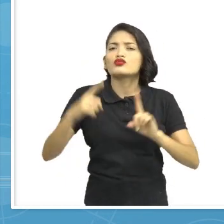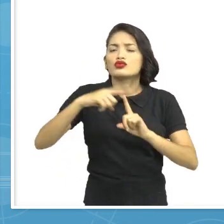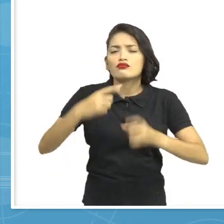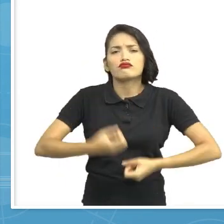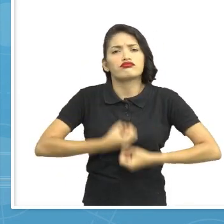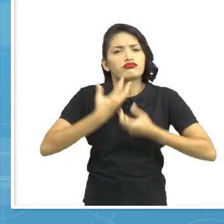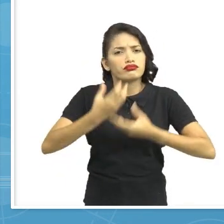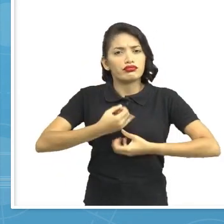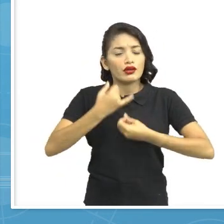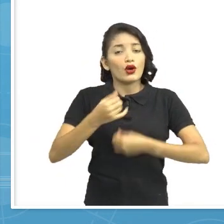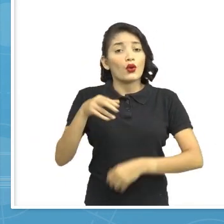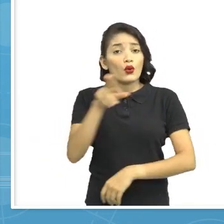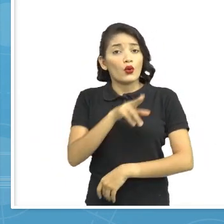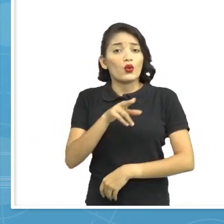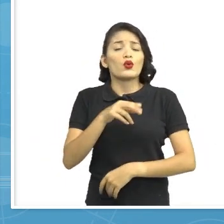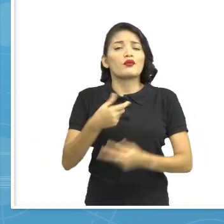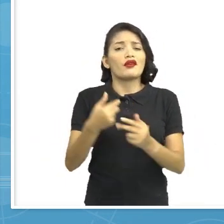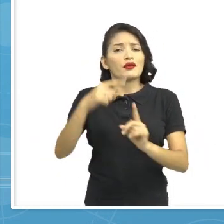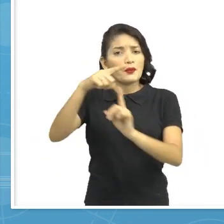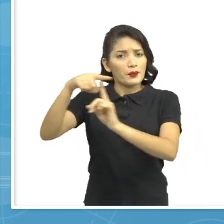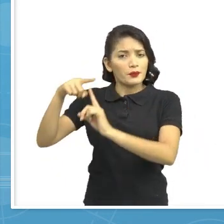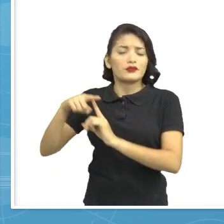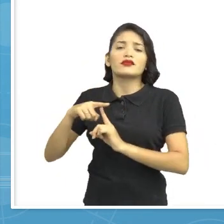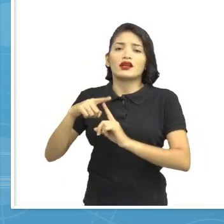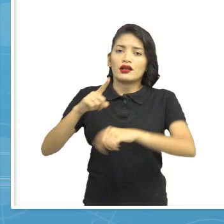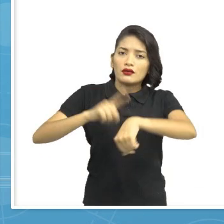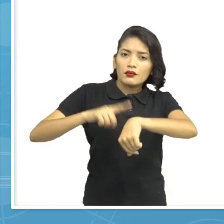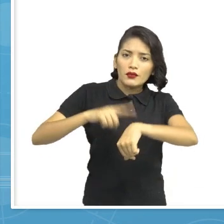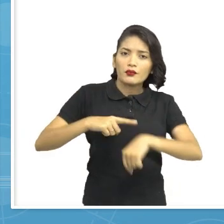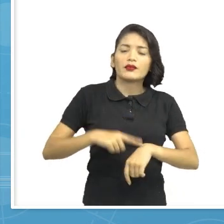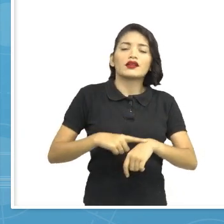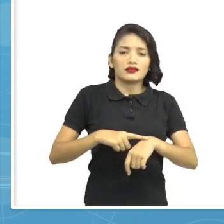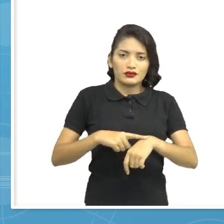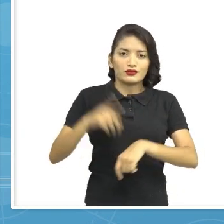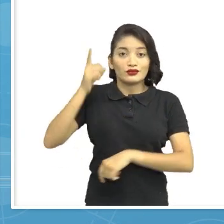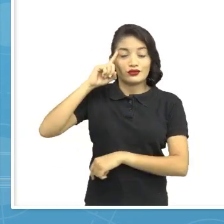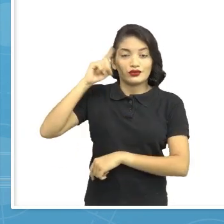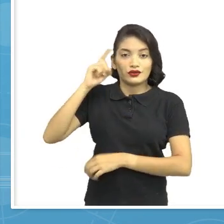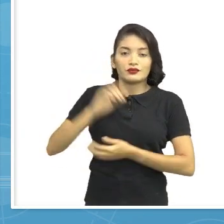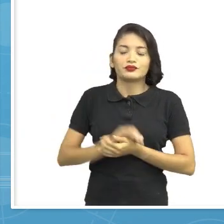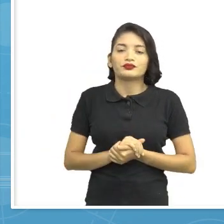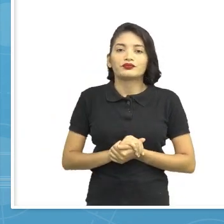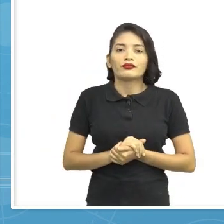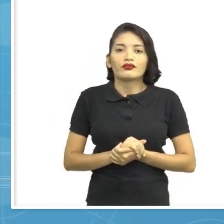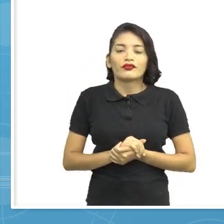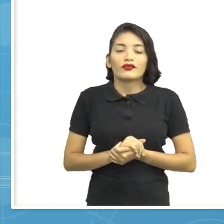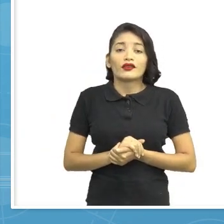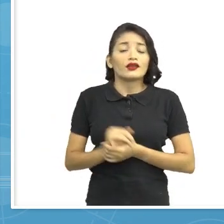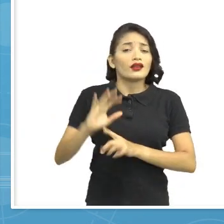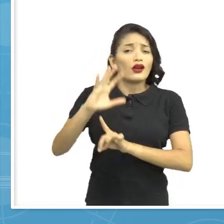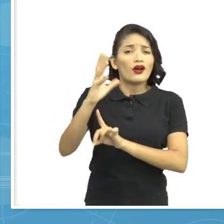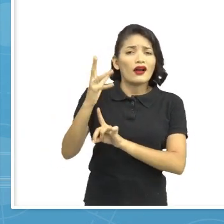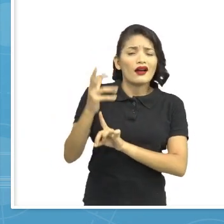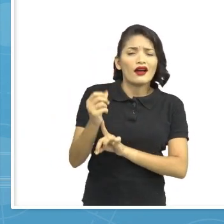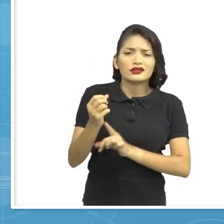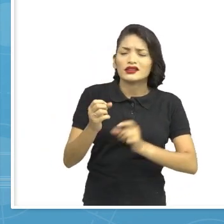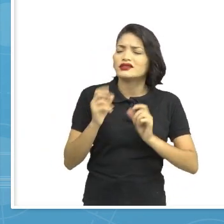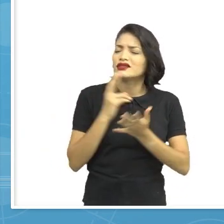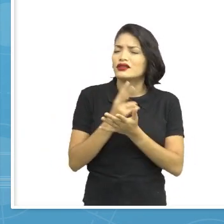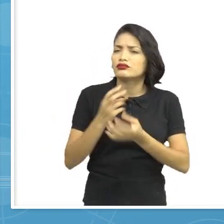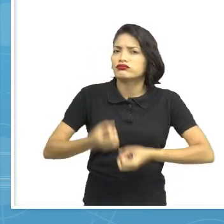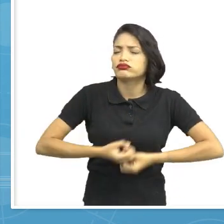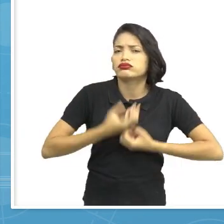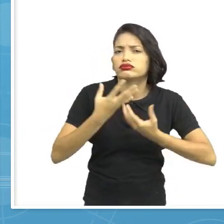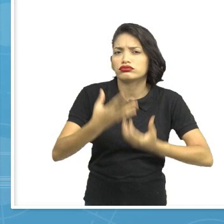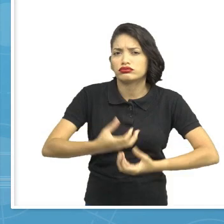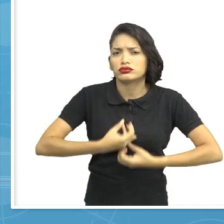era utilizada em vários momentos do cotidiano indígena. A arte dos índios brasileiros é muito expressiva.